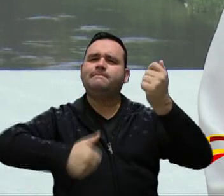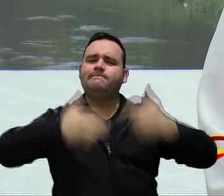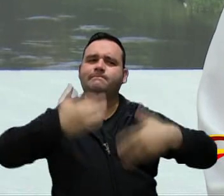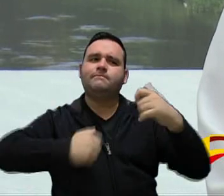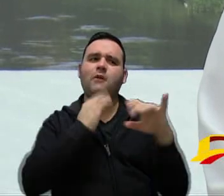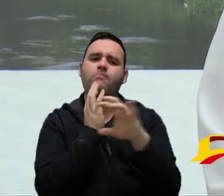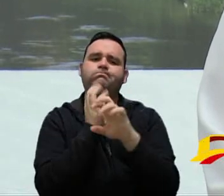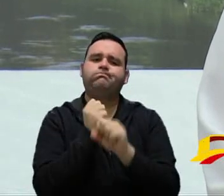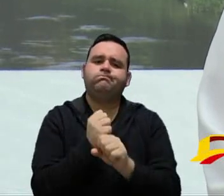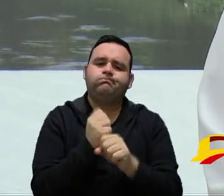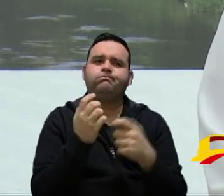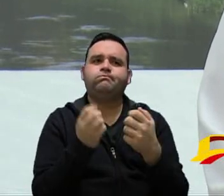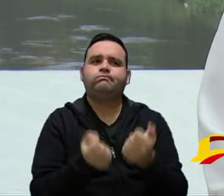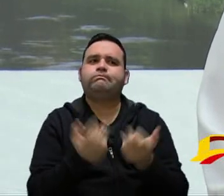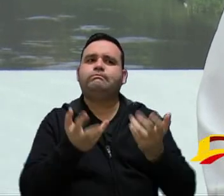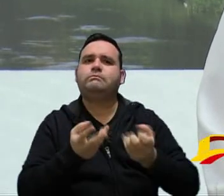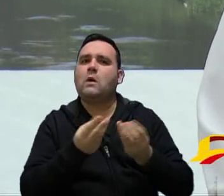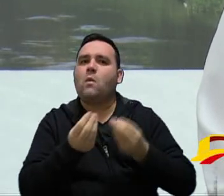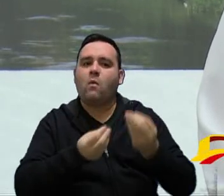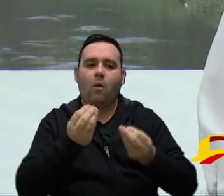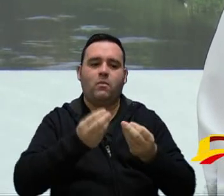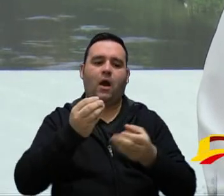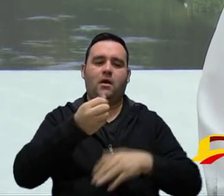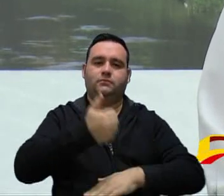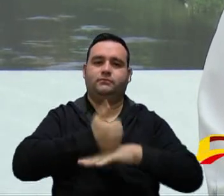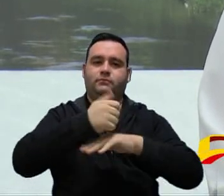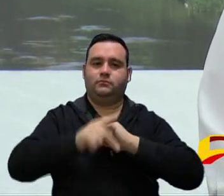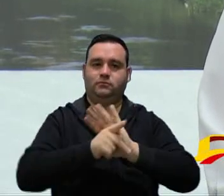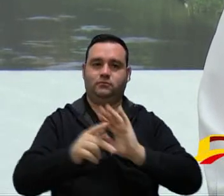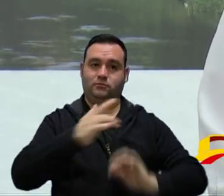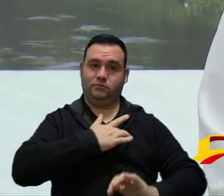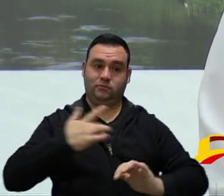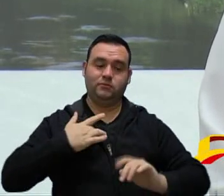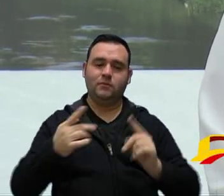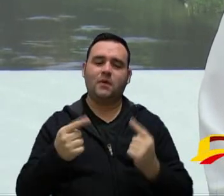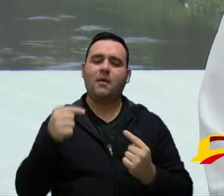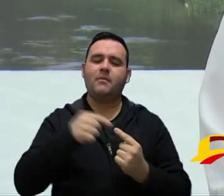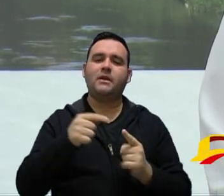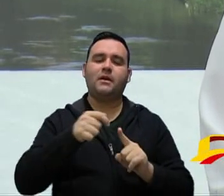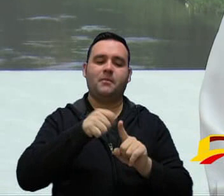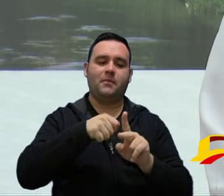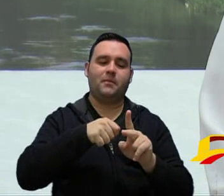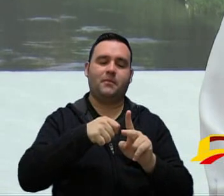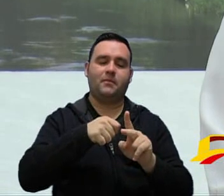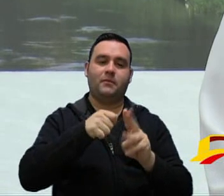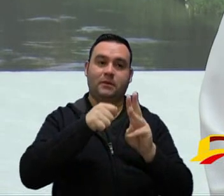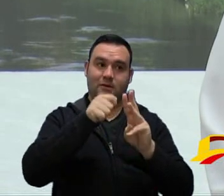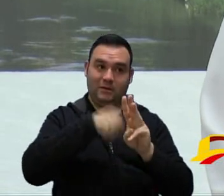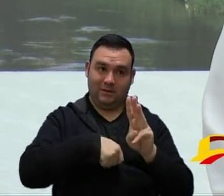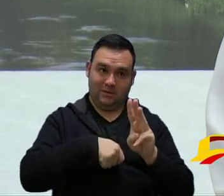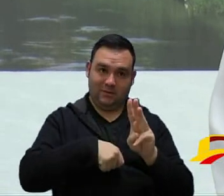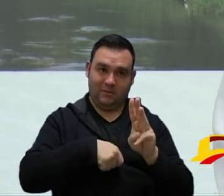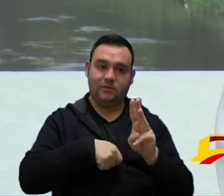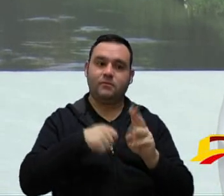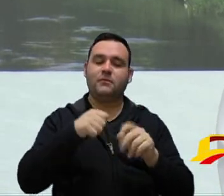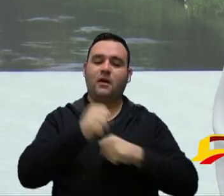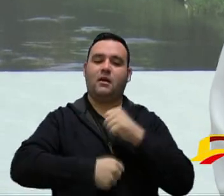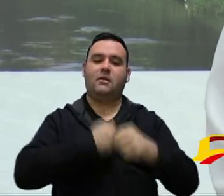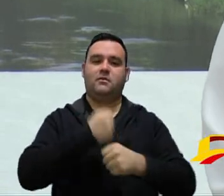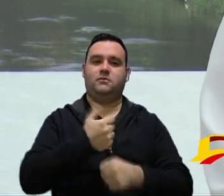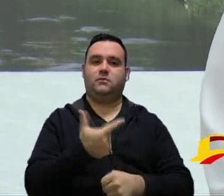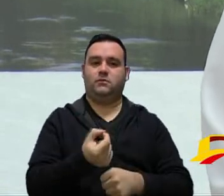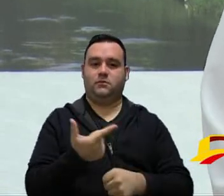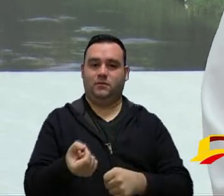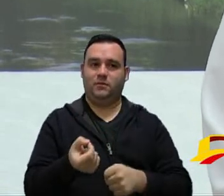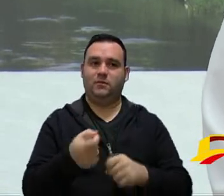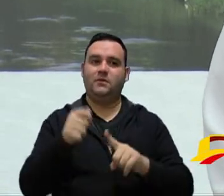de contas da secretaria municipal da saúde referente ao primeiro quadrimestre de 2020